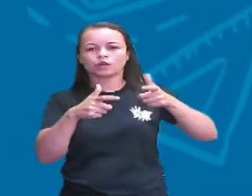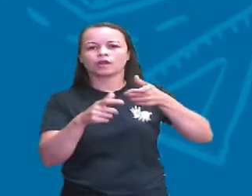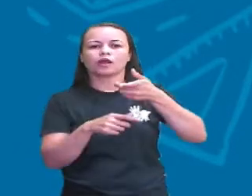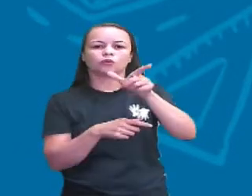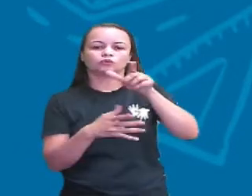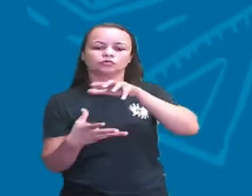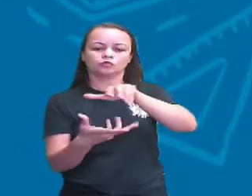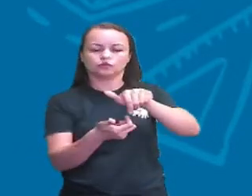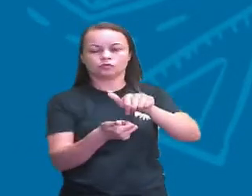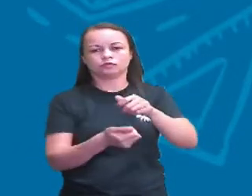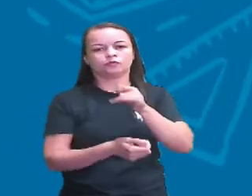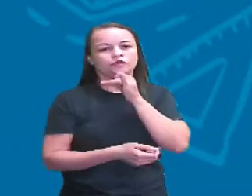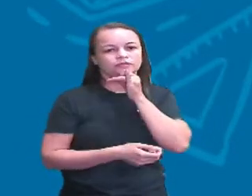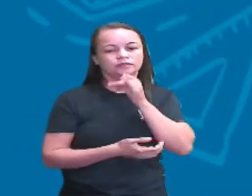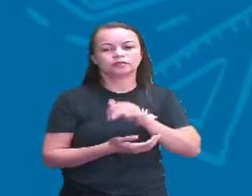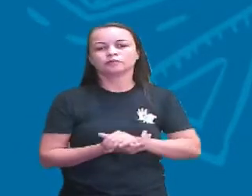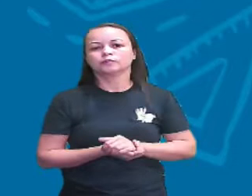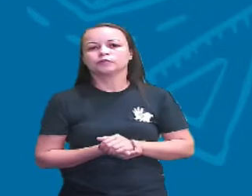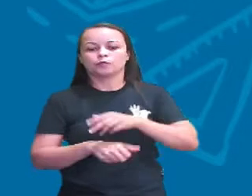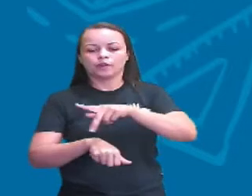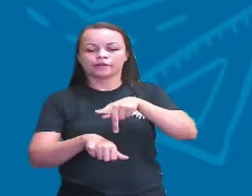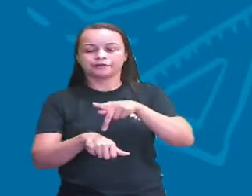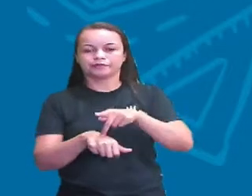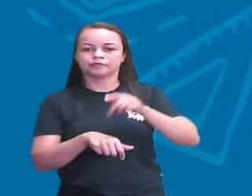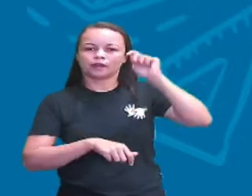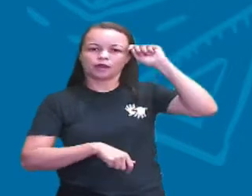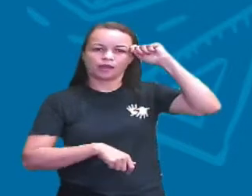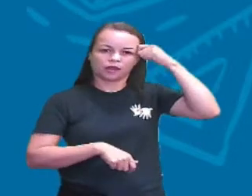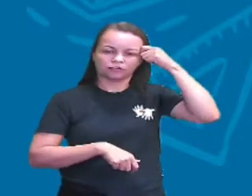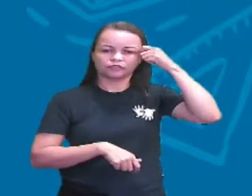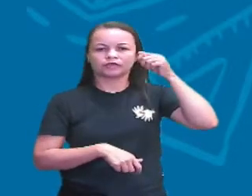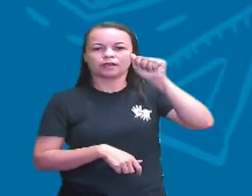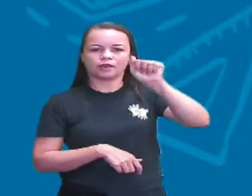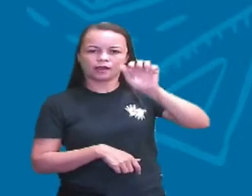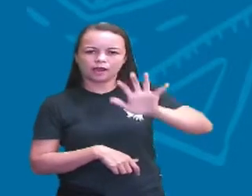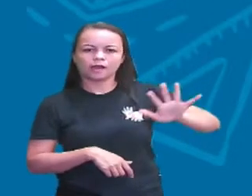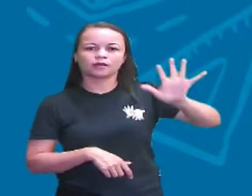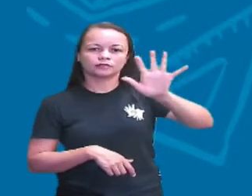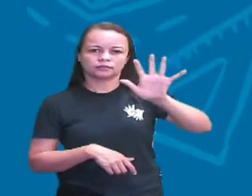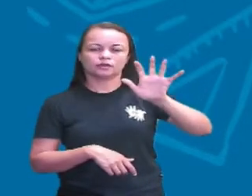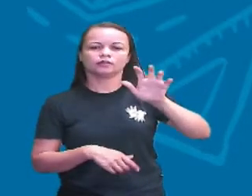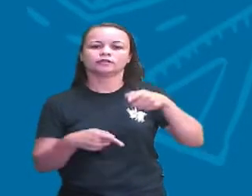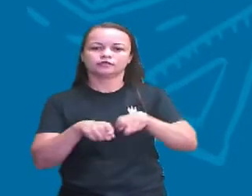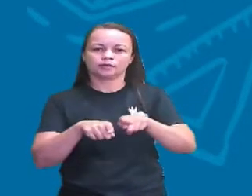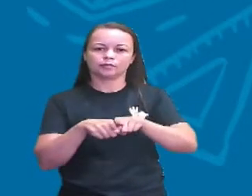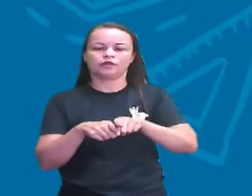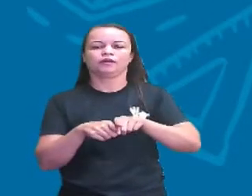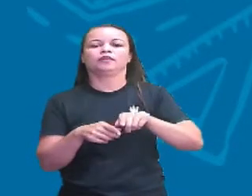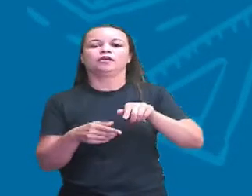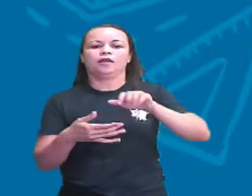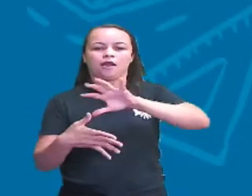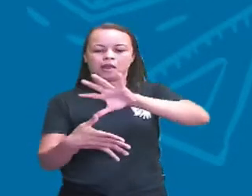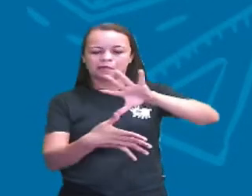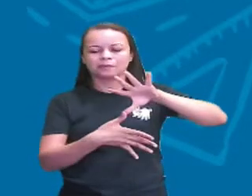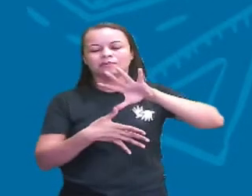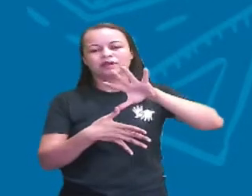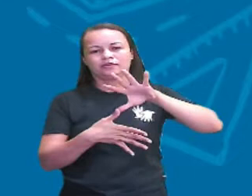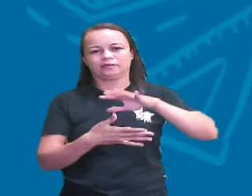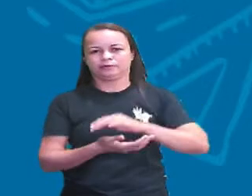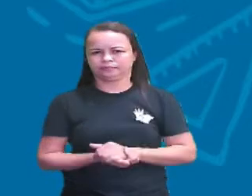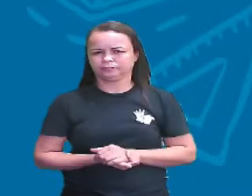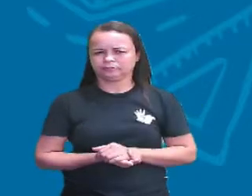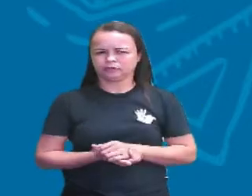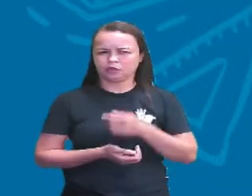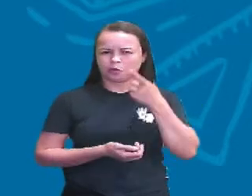exemplo, Áfricas, Ásias e Américas. Perceba, galera, que eu coloquei de propósito um S em